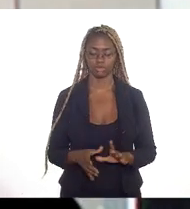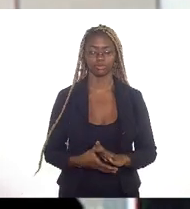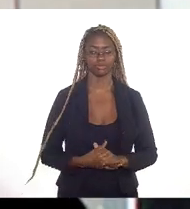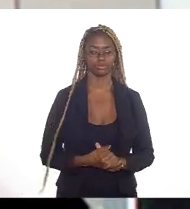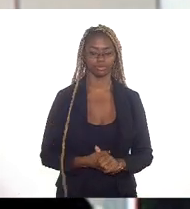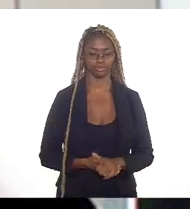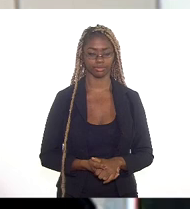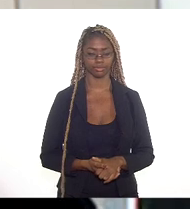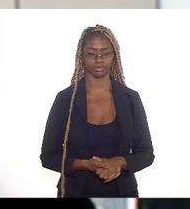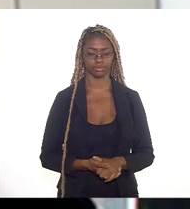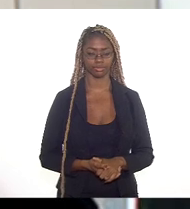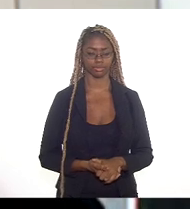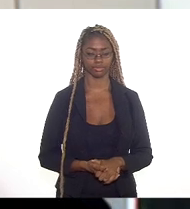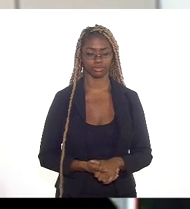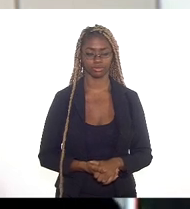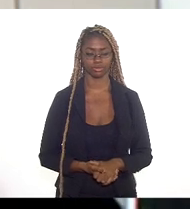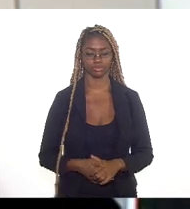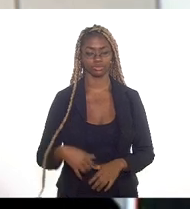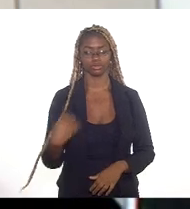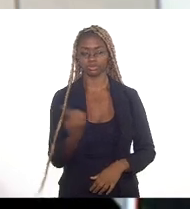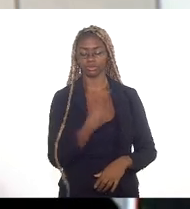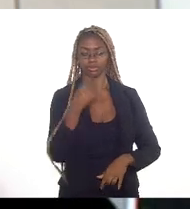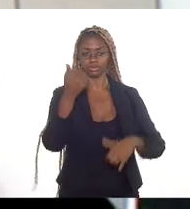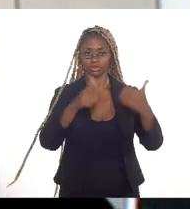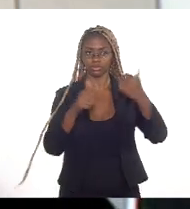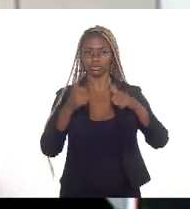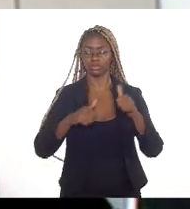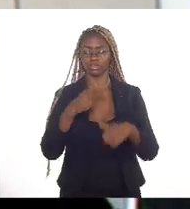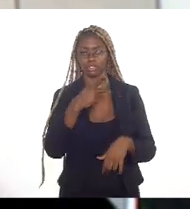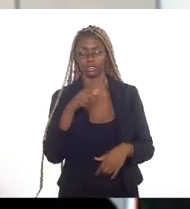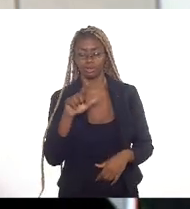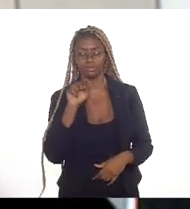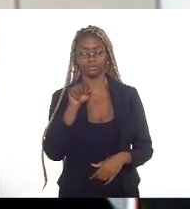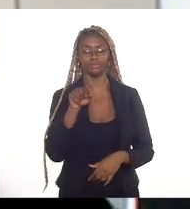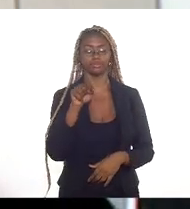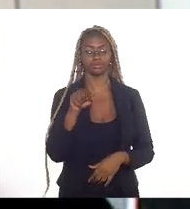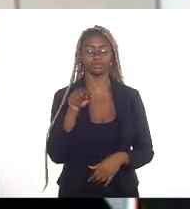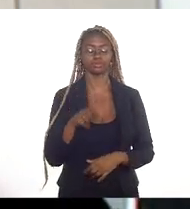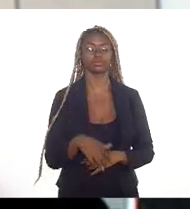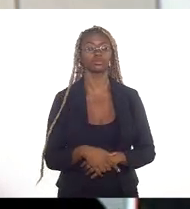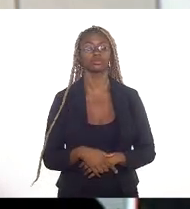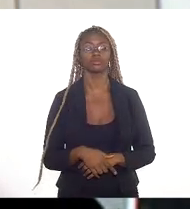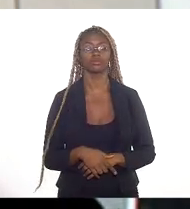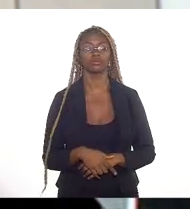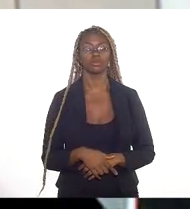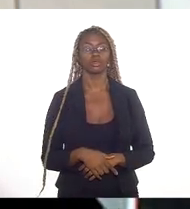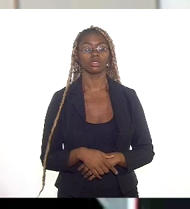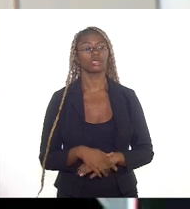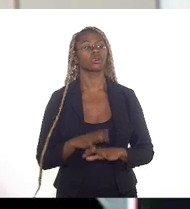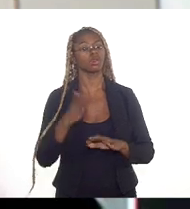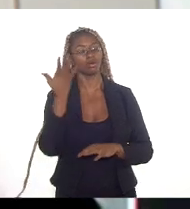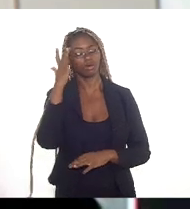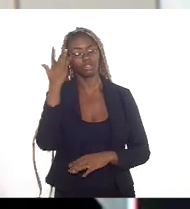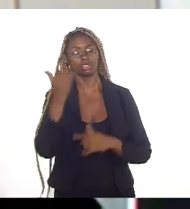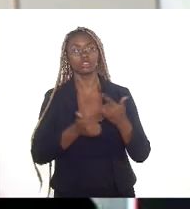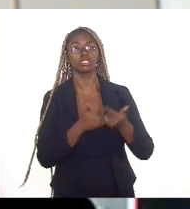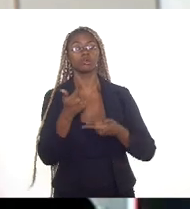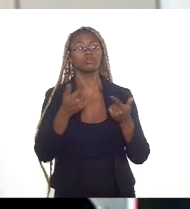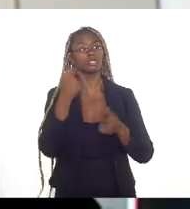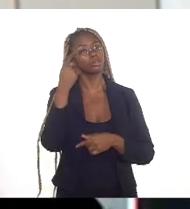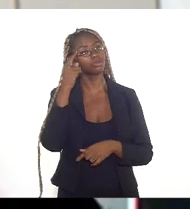É, a gente fez uma avaliação cuidadosa do projeto, acha que ele tem méritos, mas acha que ele trabalha com uma ideia